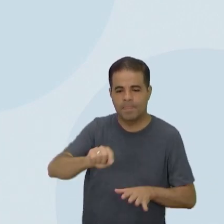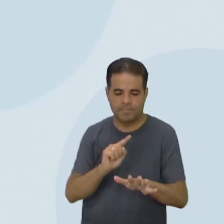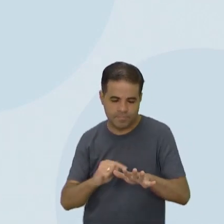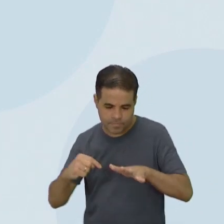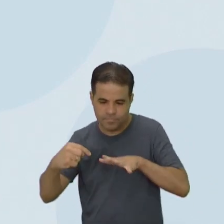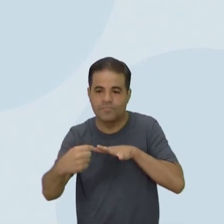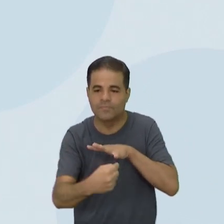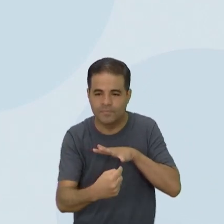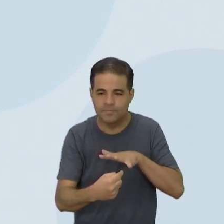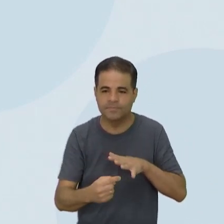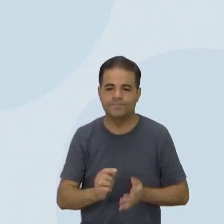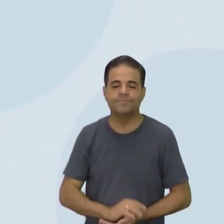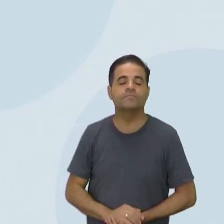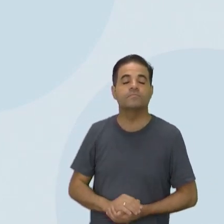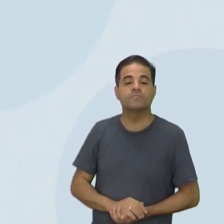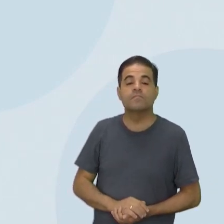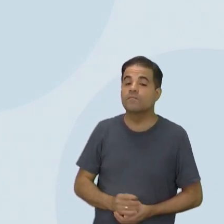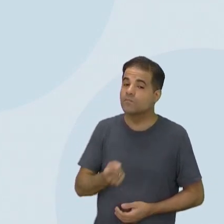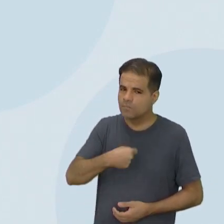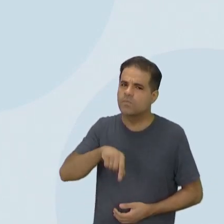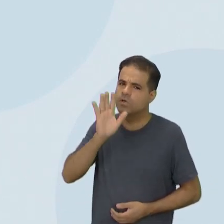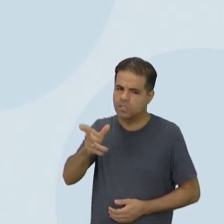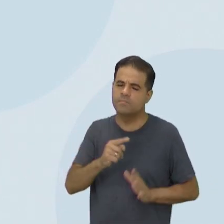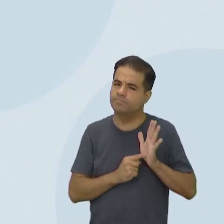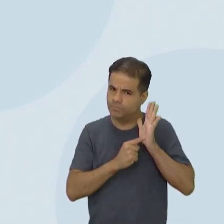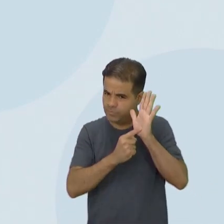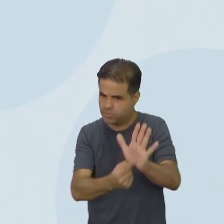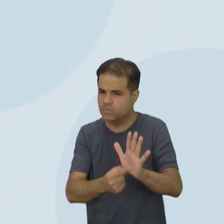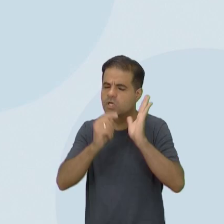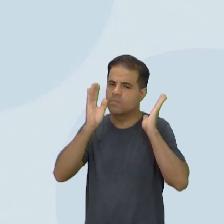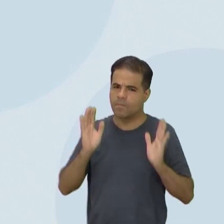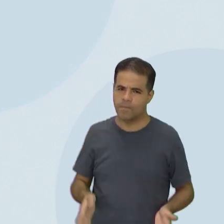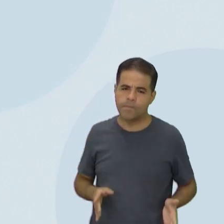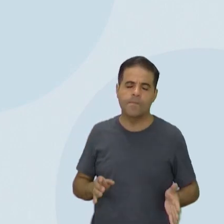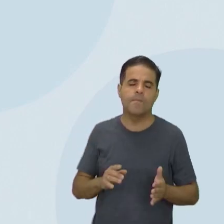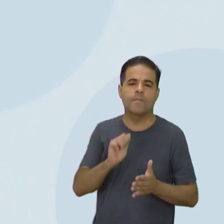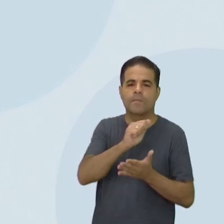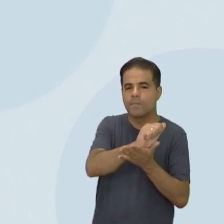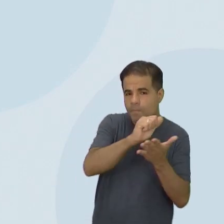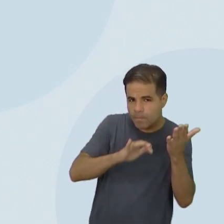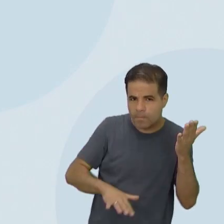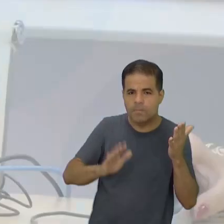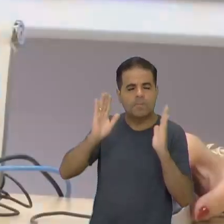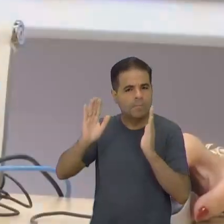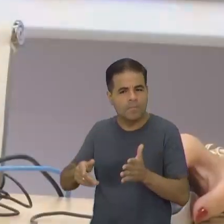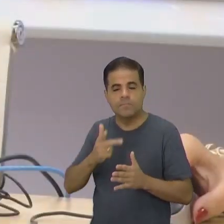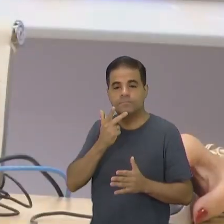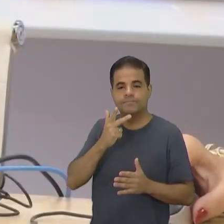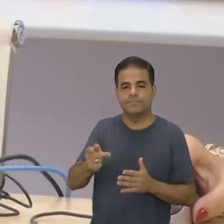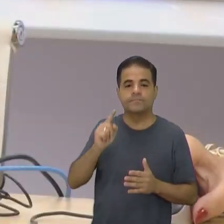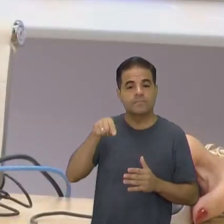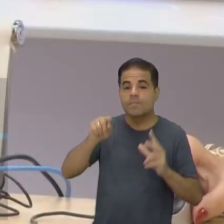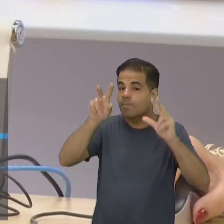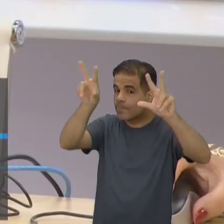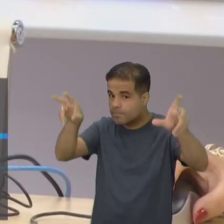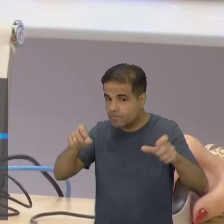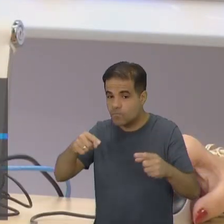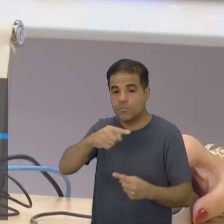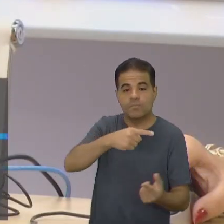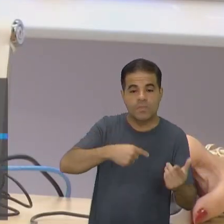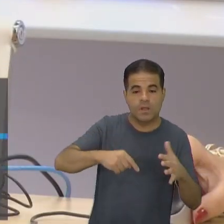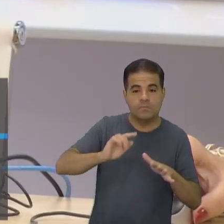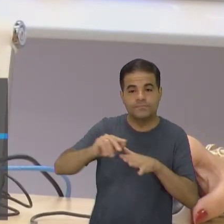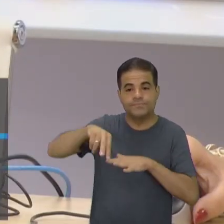eixo. Então, a gente até abordou essa atividade aqui, que a gente falou a questão do giro